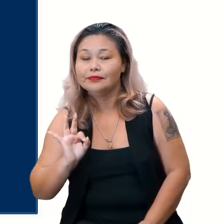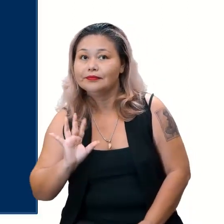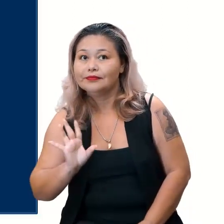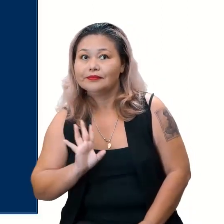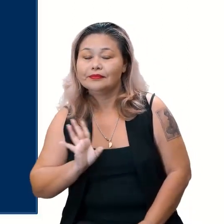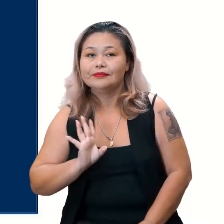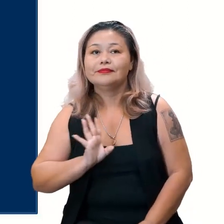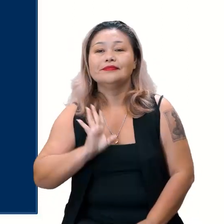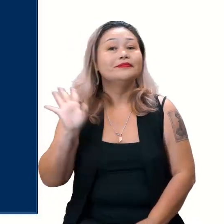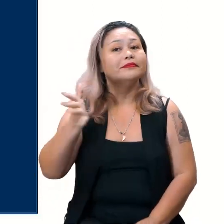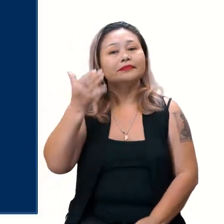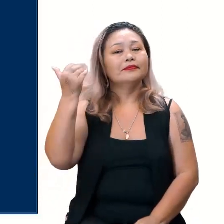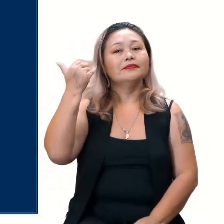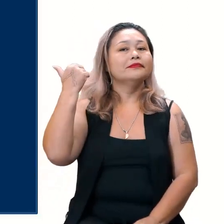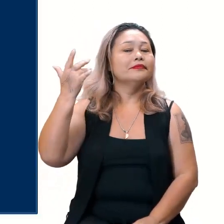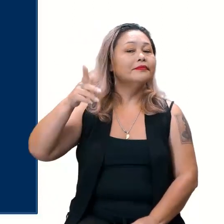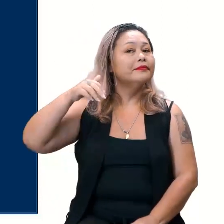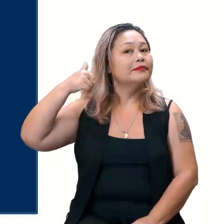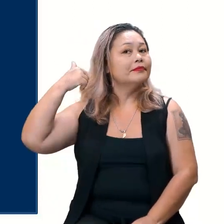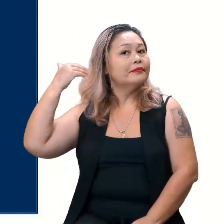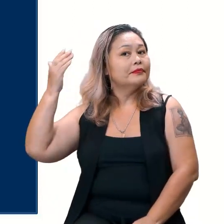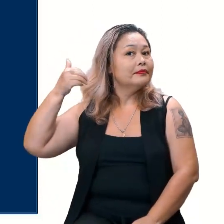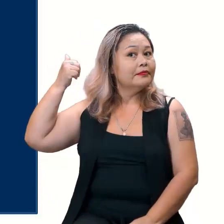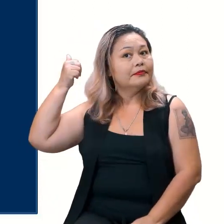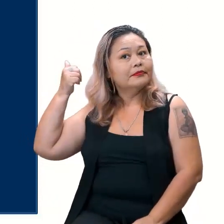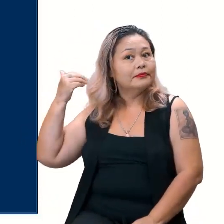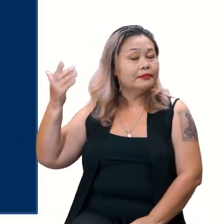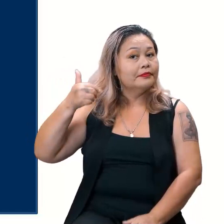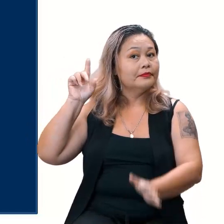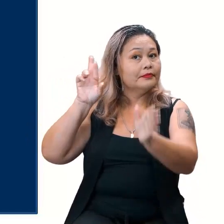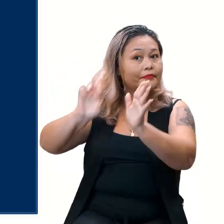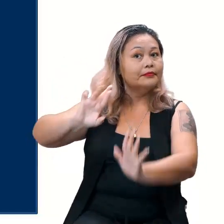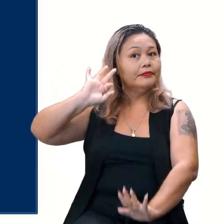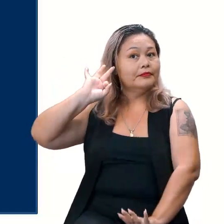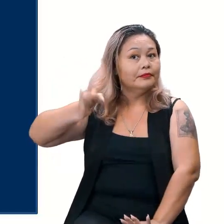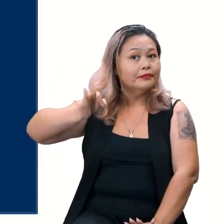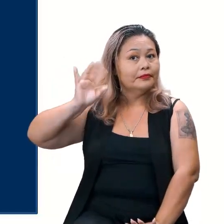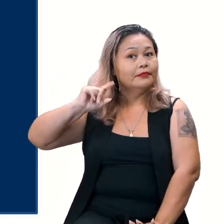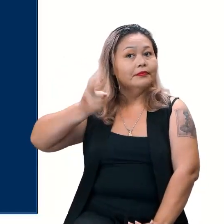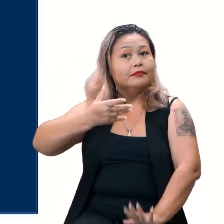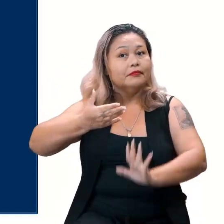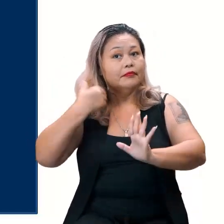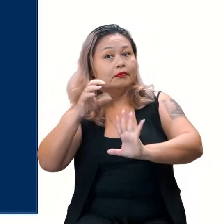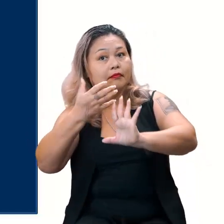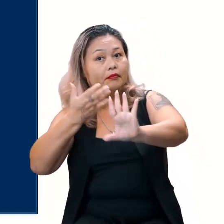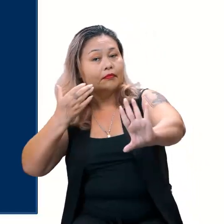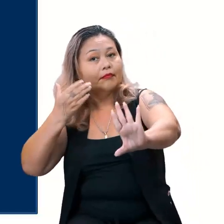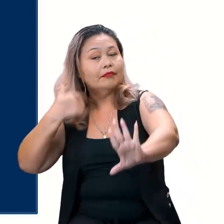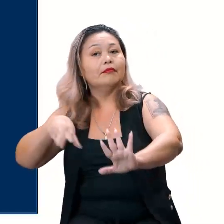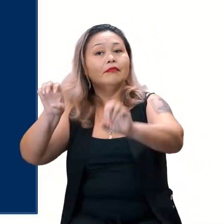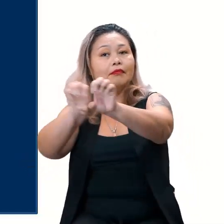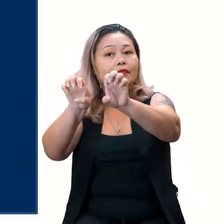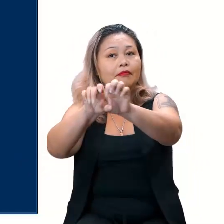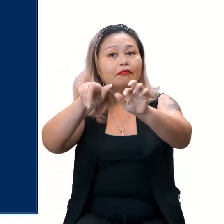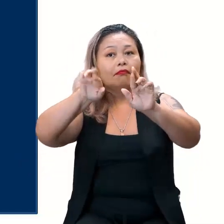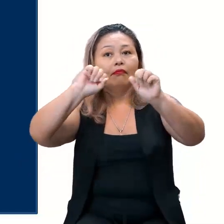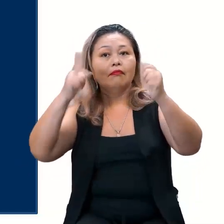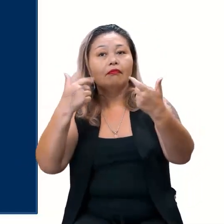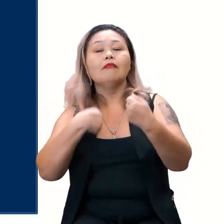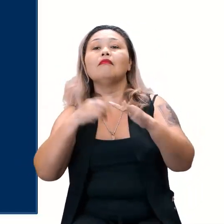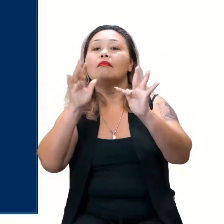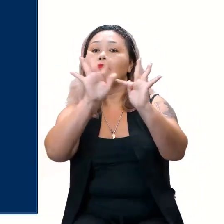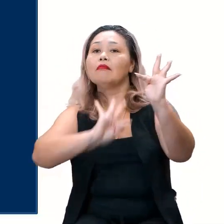Vamos lá, então, dou-lhe uma, dou-lhe duas, dou-lhe três. A resposta correta do termo independente na equação geral da função afim,